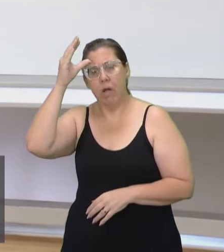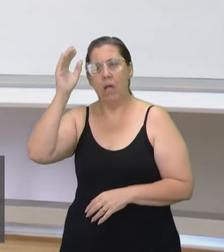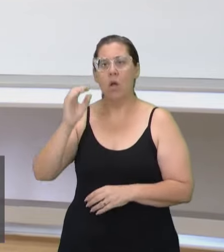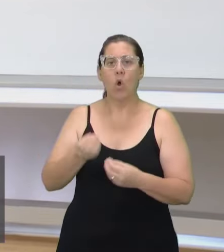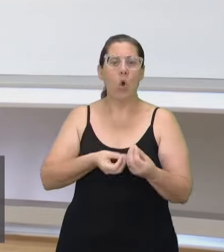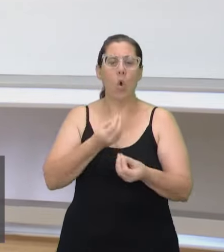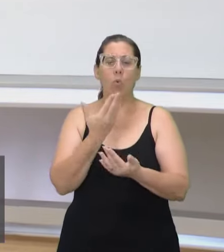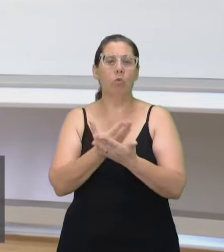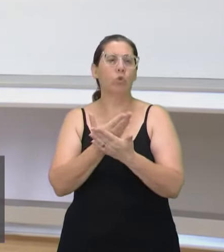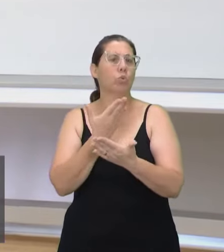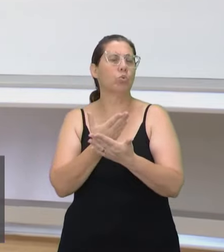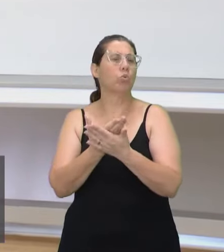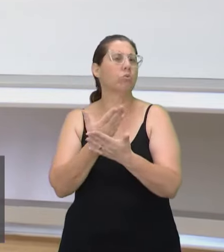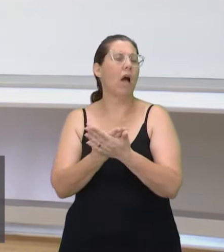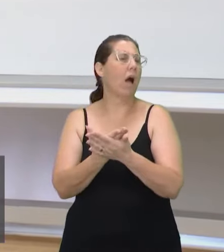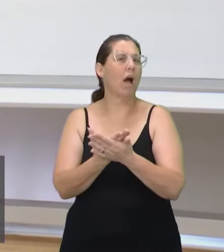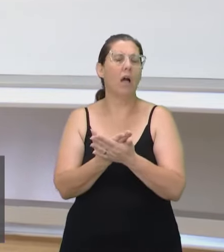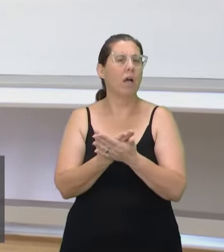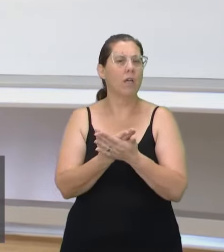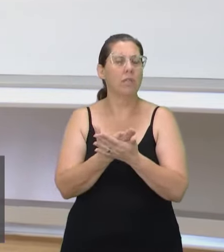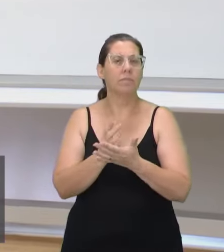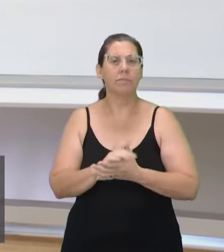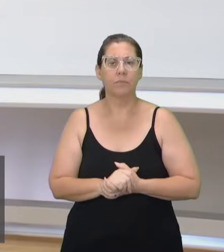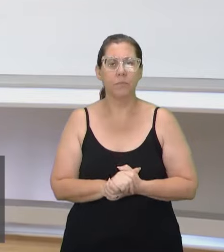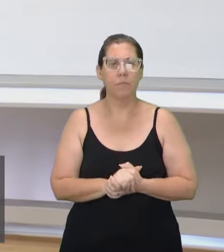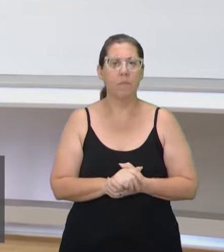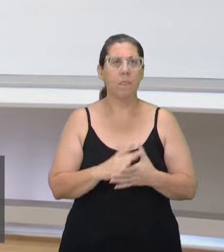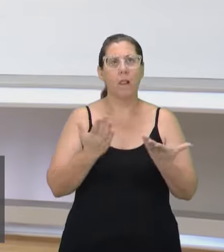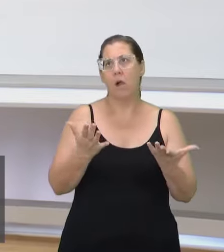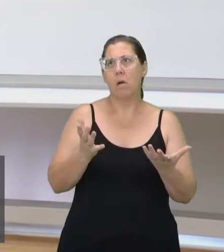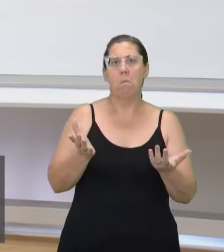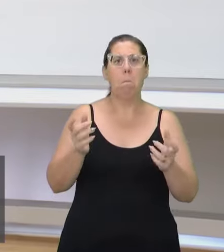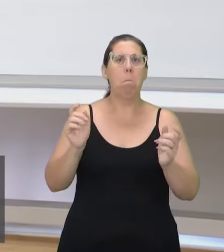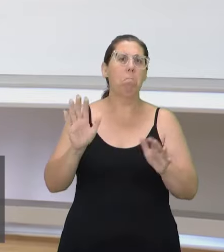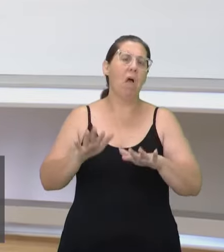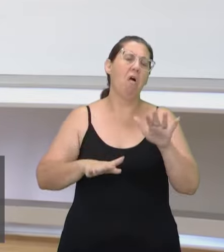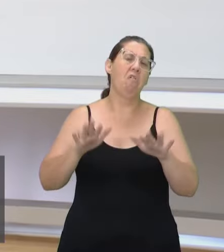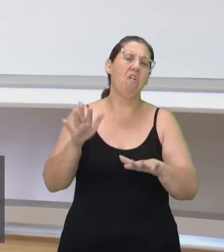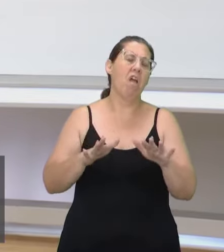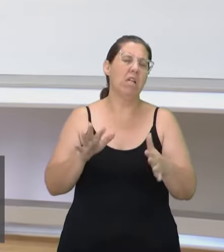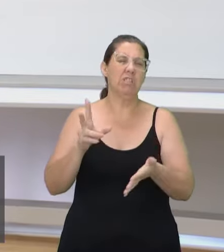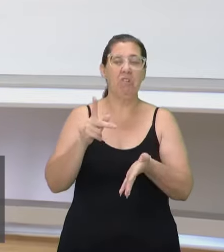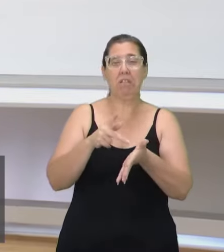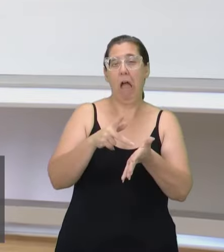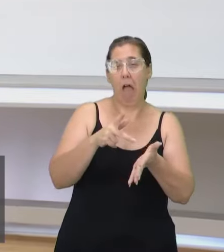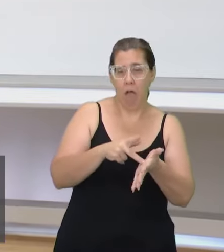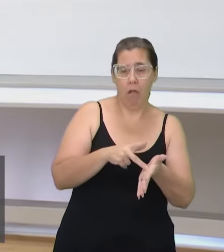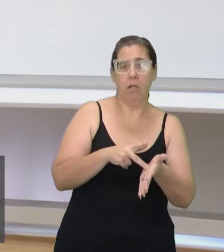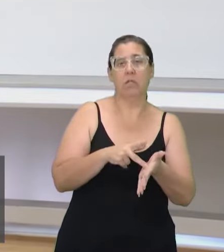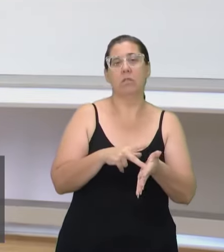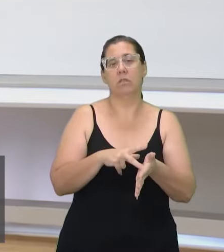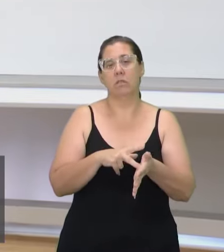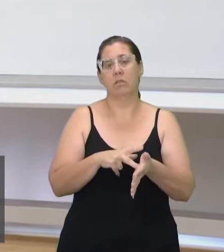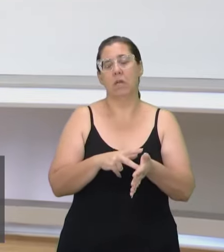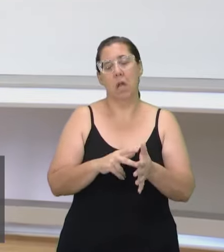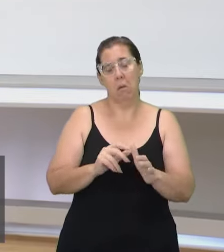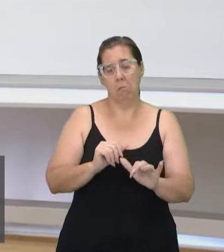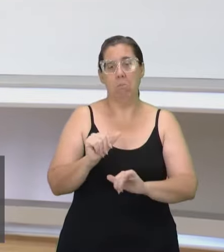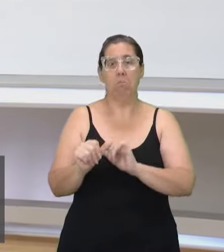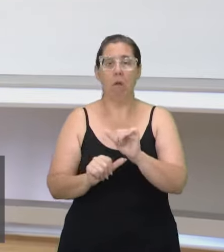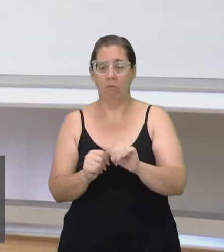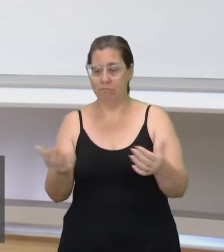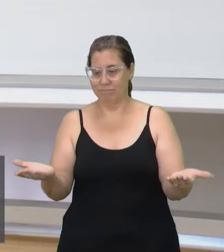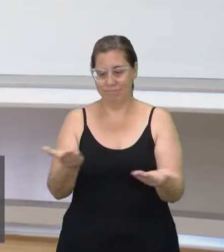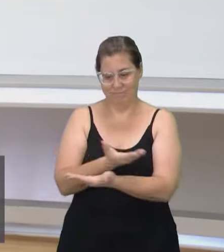estudar o conhecimento, de como estudar a possibilidade da verdade, isso tem a ver então com a epistemologia e